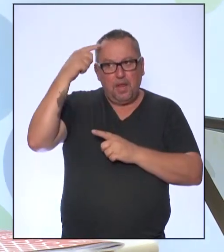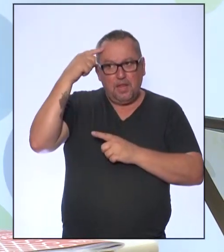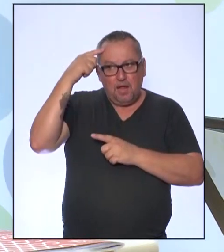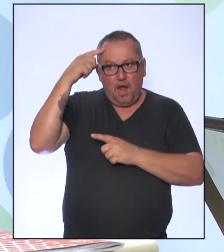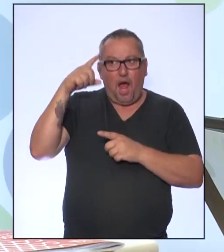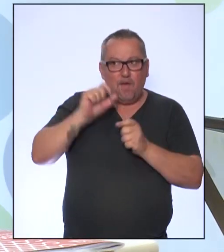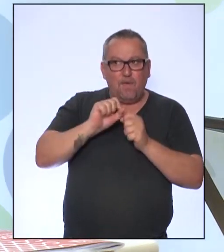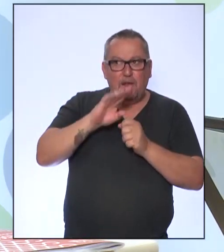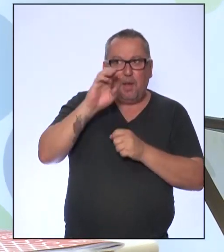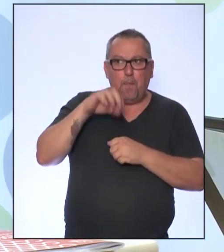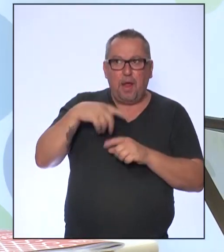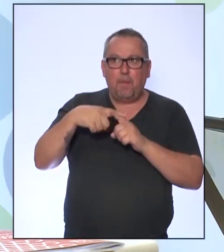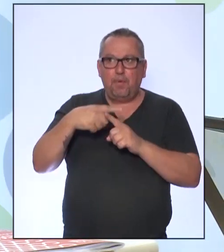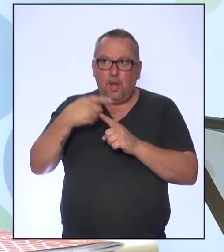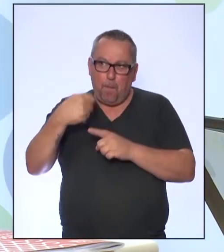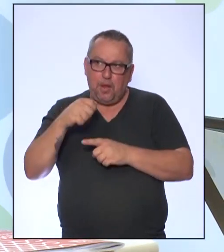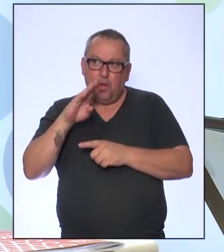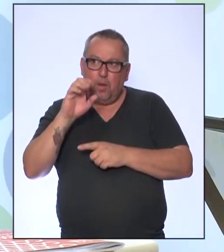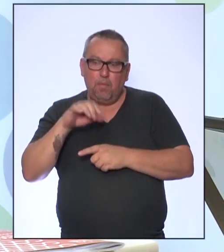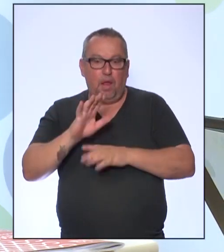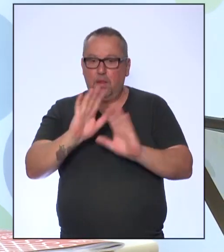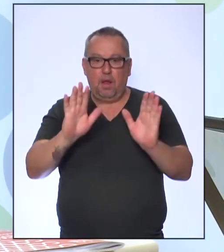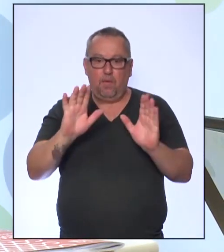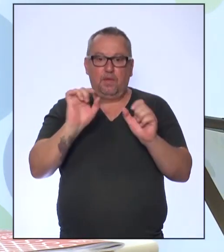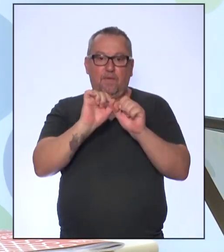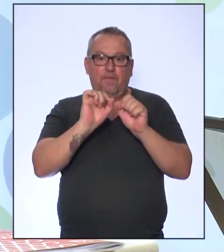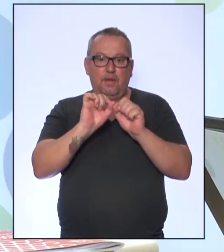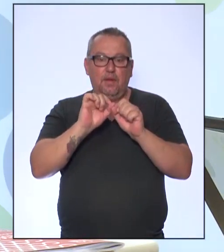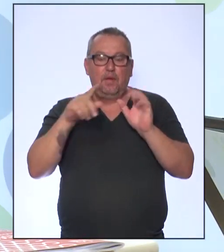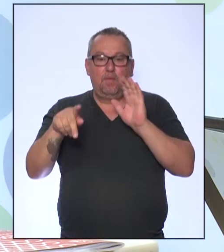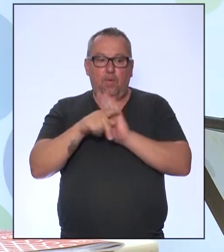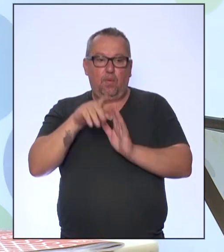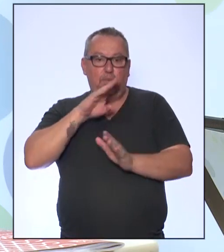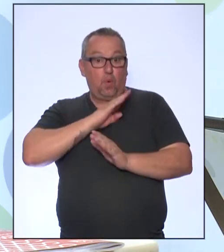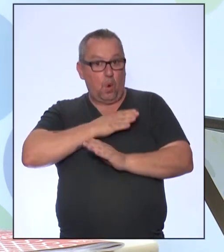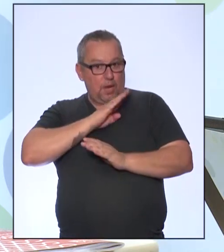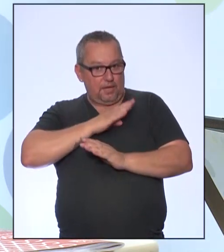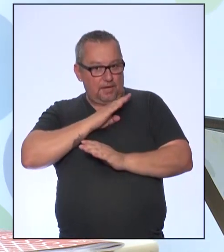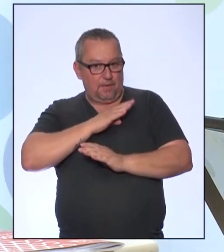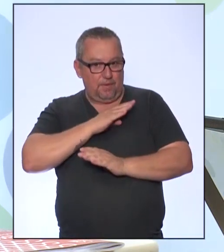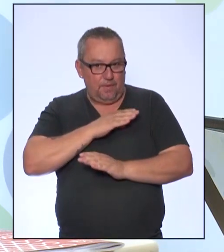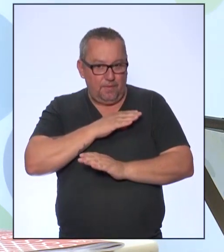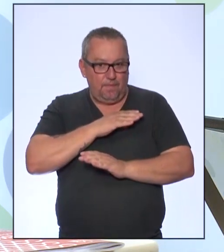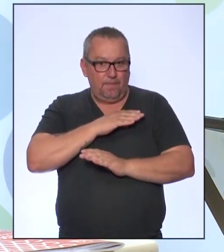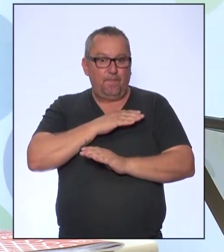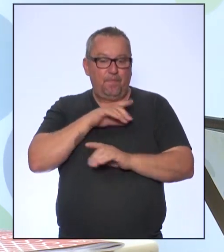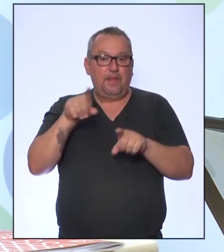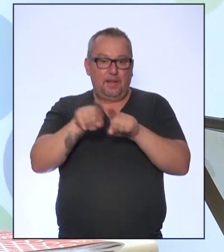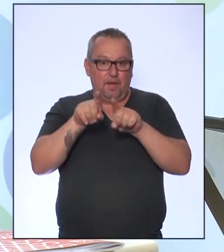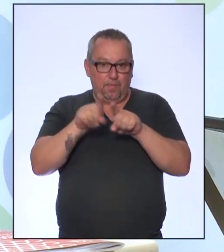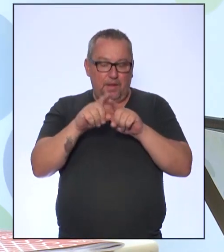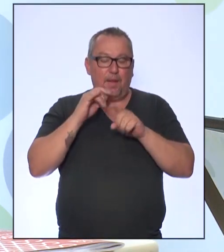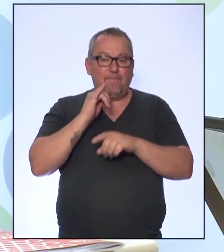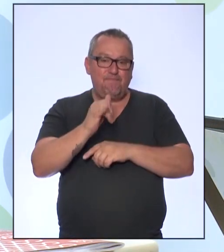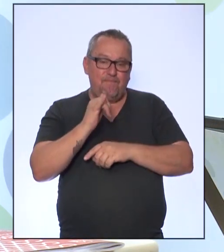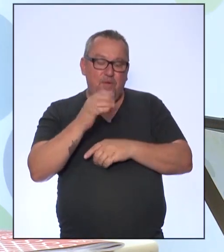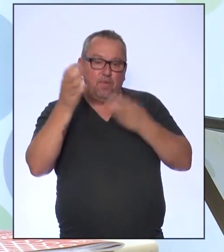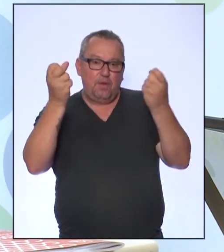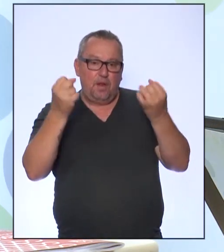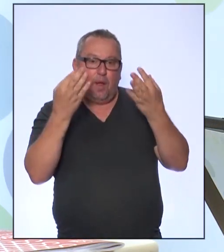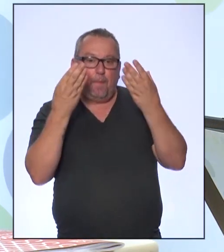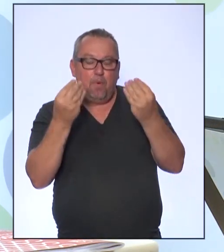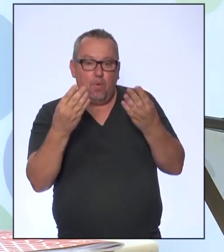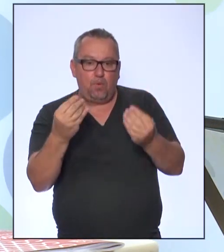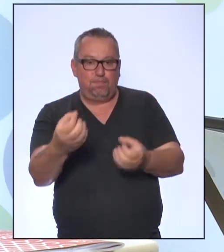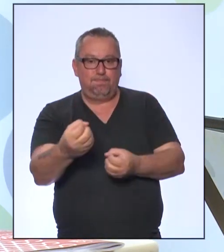Ah, eu vou fazer o bem porque eu preciso do bem. Não, você vai fazer o bem pelo seu coração. E as fábulas, elas trazem muito este ensinamento. Por